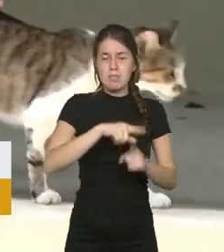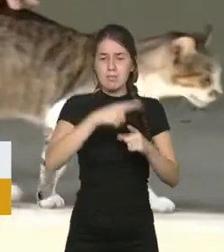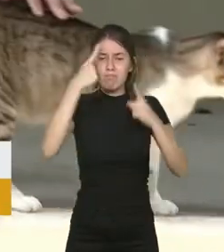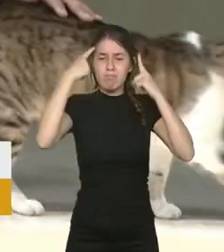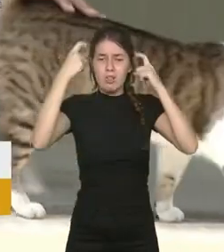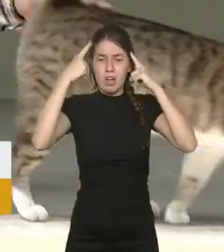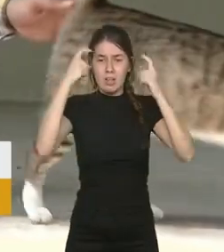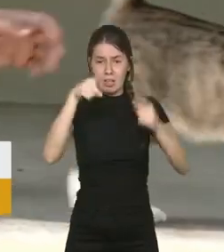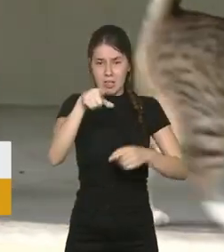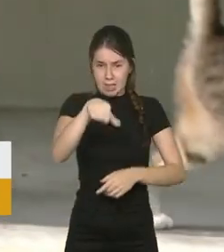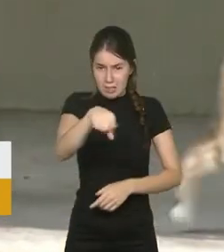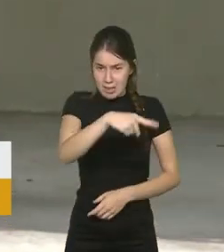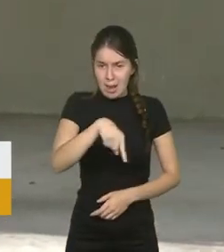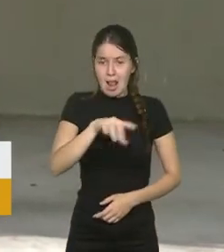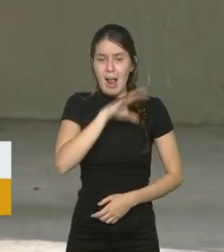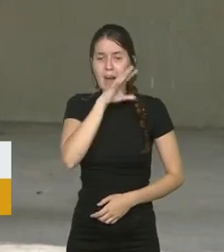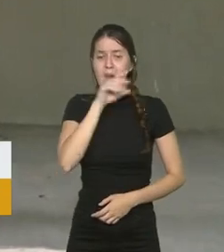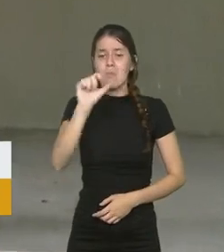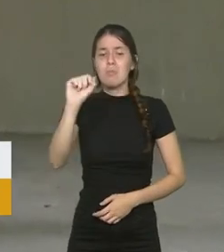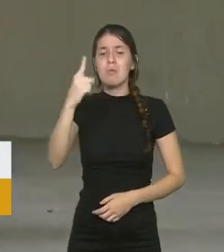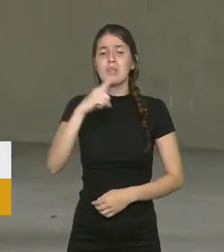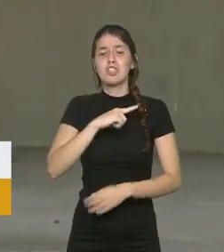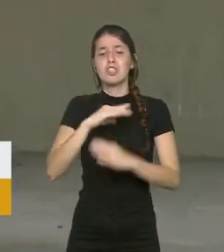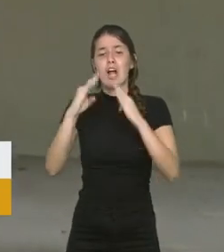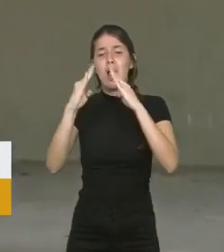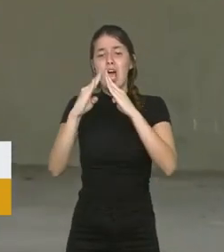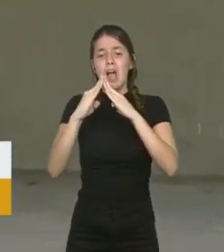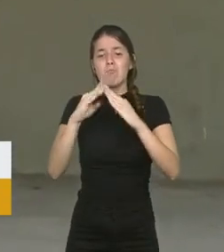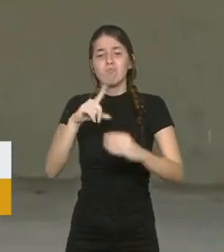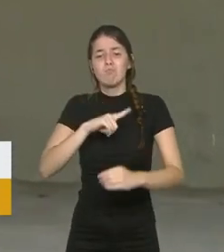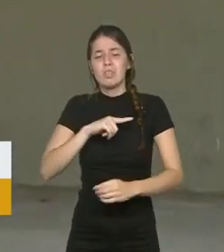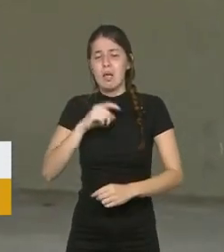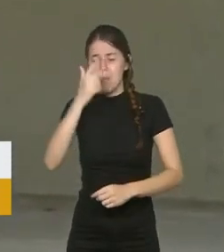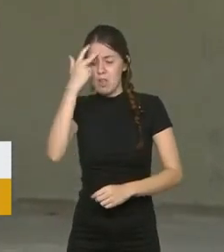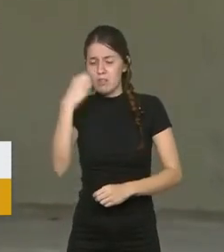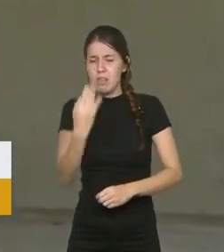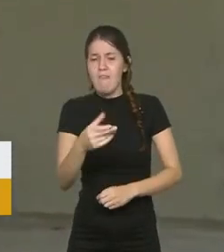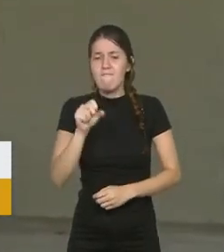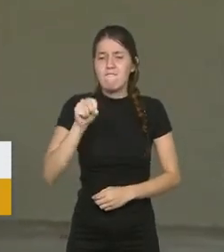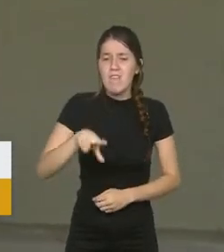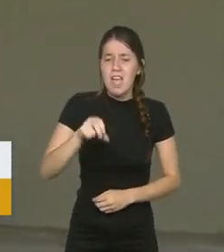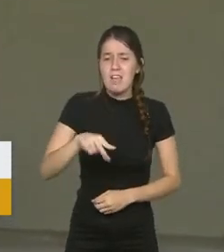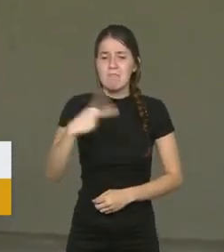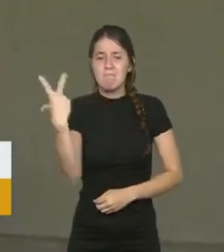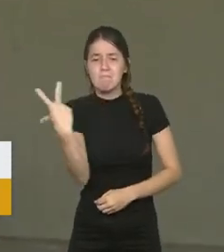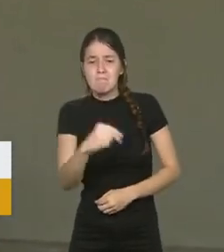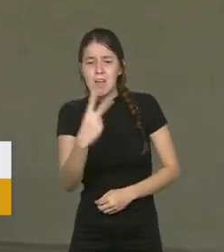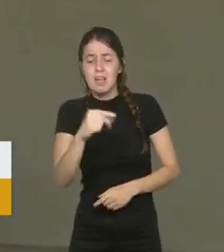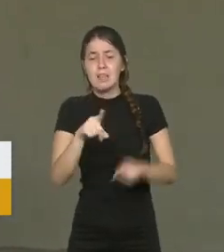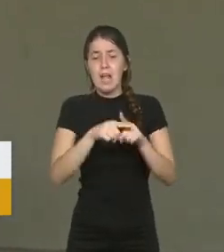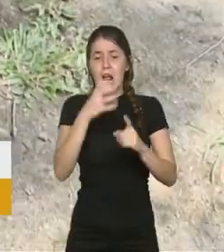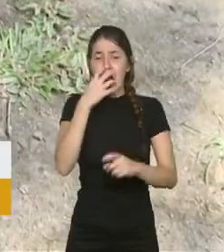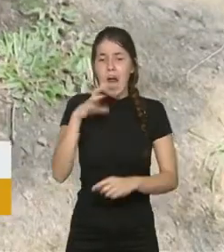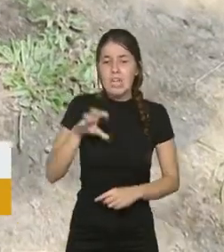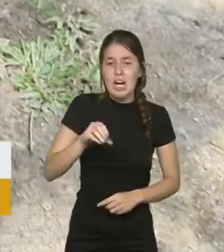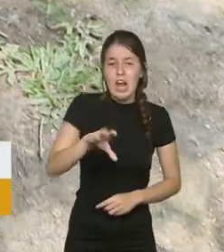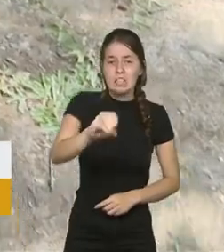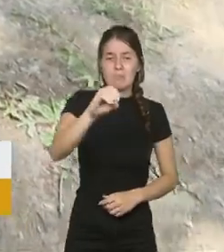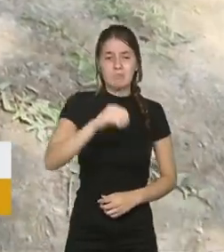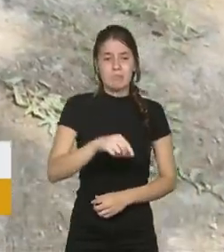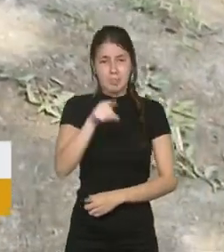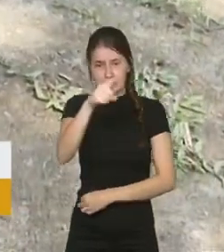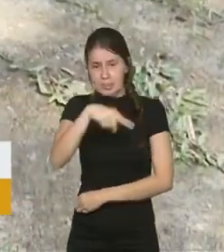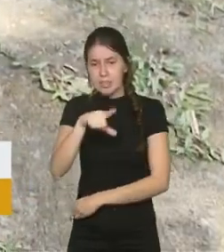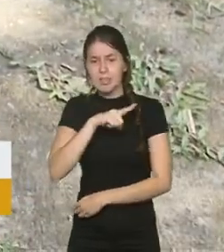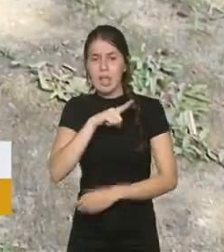Esses animais que um dia tiveram uma casa ficam sujeitos a envenenamentos e espancamentos e ataques de cães apesar de